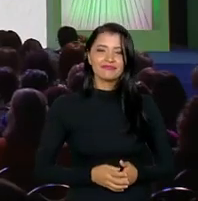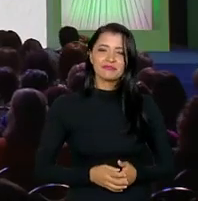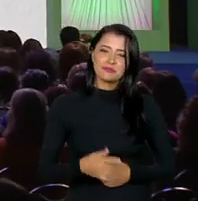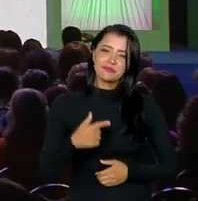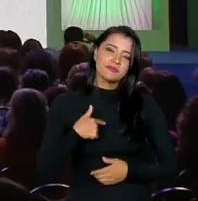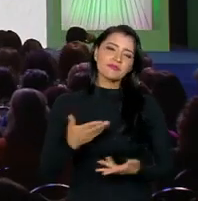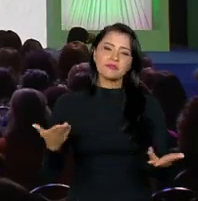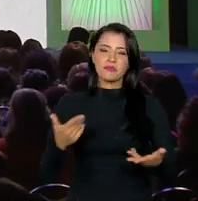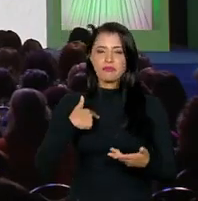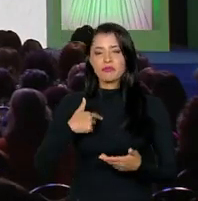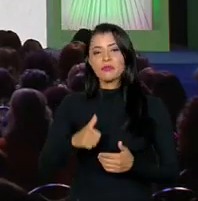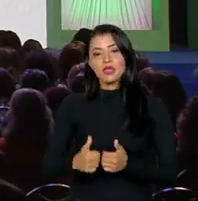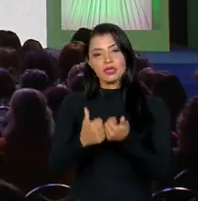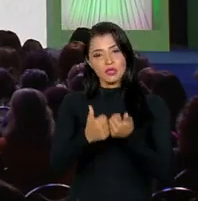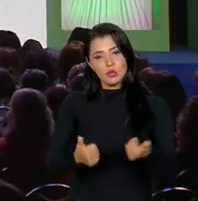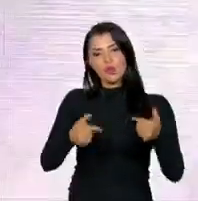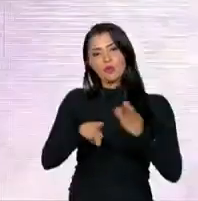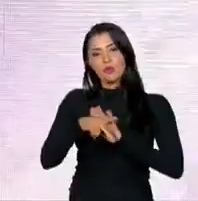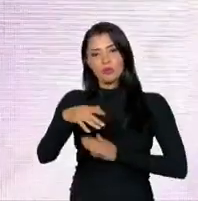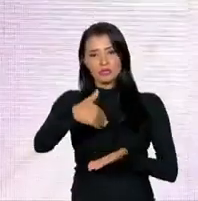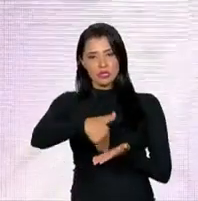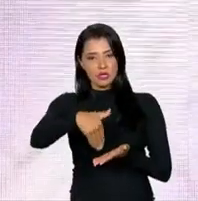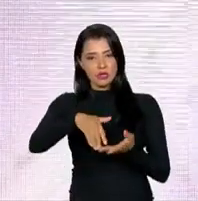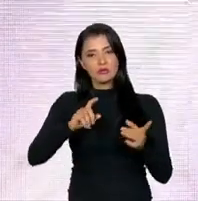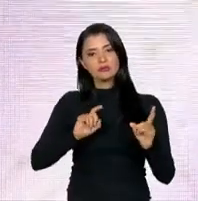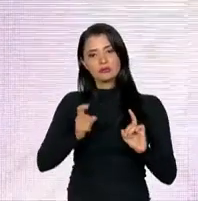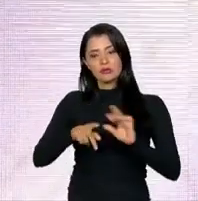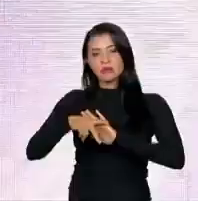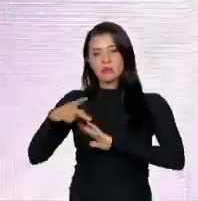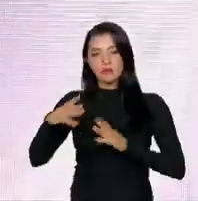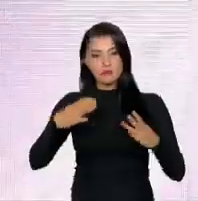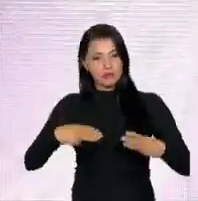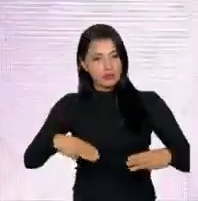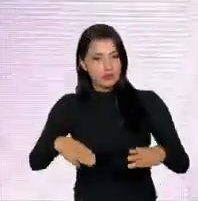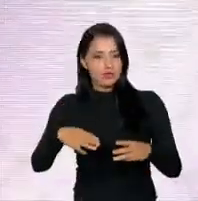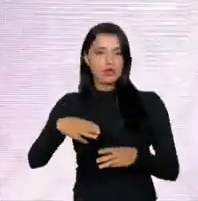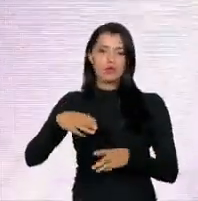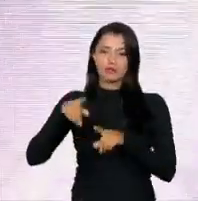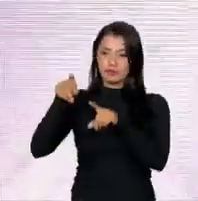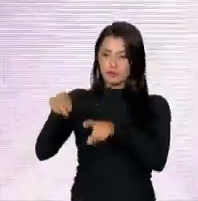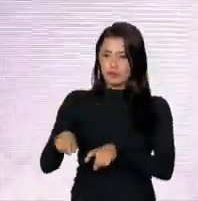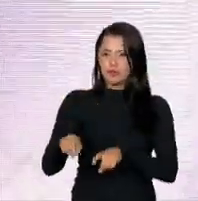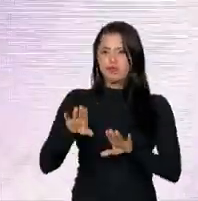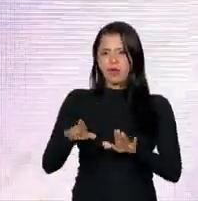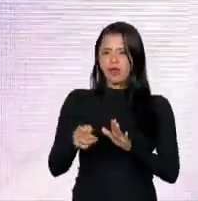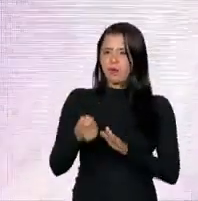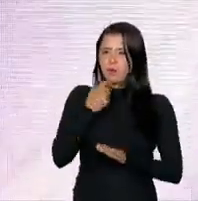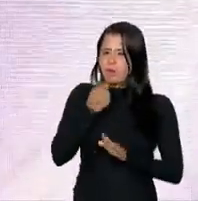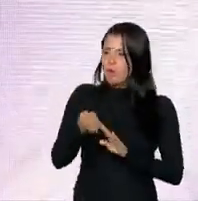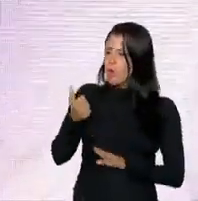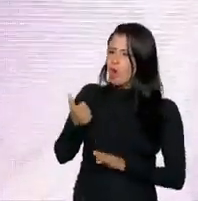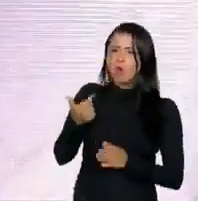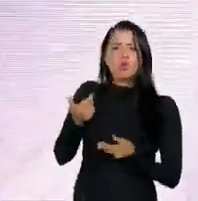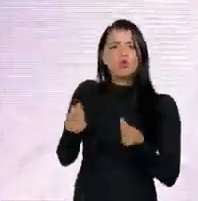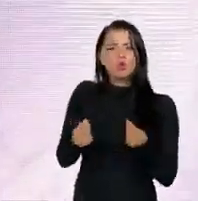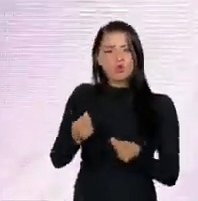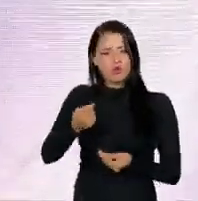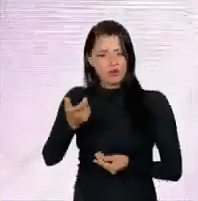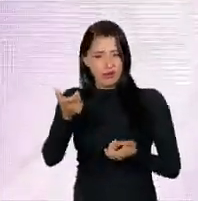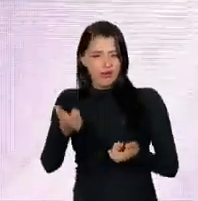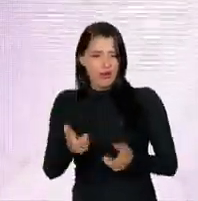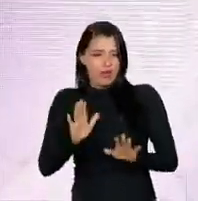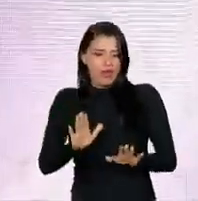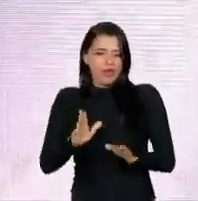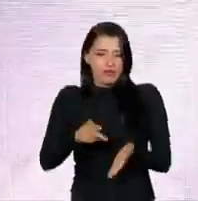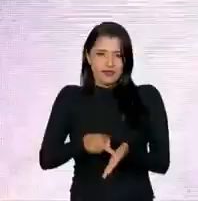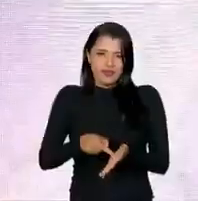Agora eu sou assessora da Secretaria Executiva do Ministério da Fazenda, mas até pouco tempo eu estava. Agora eu estou,